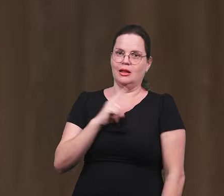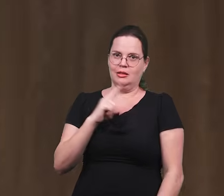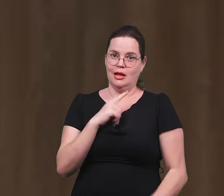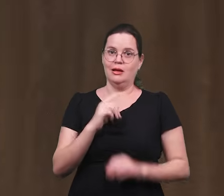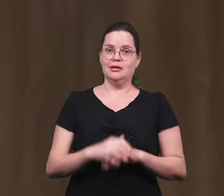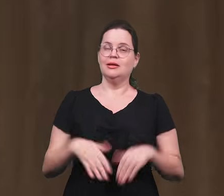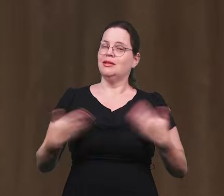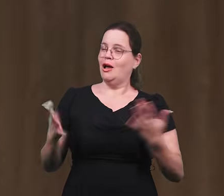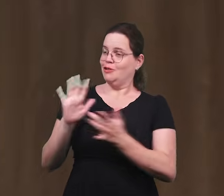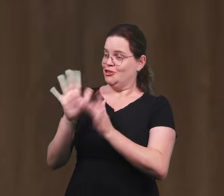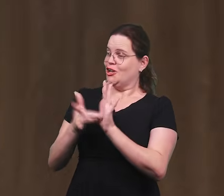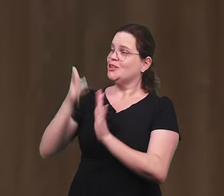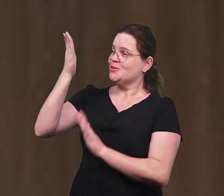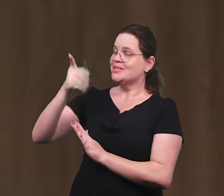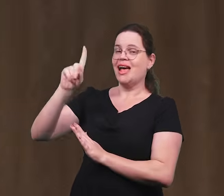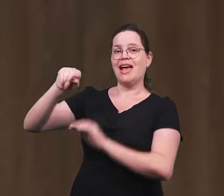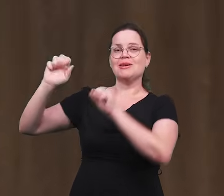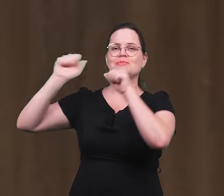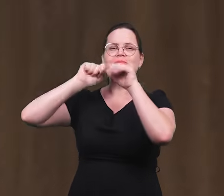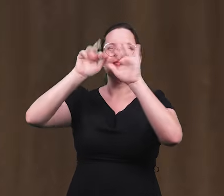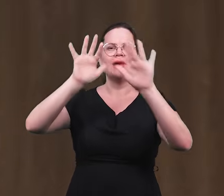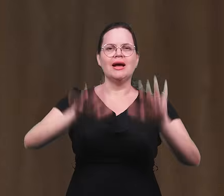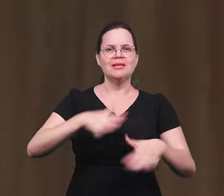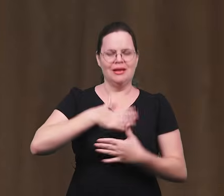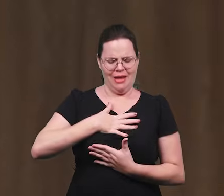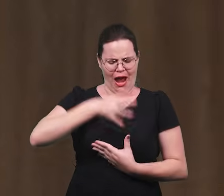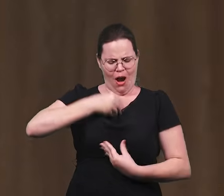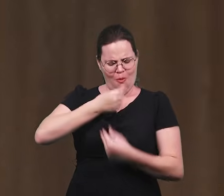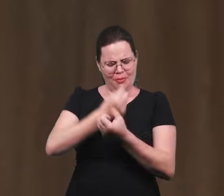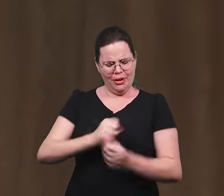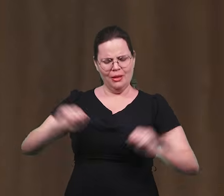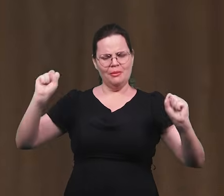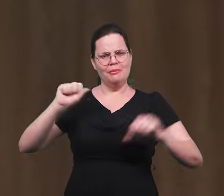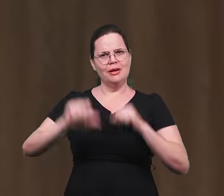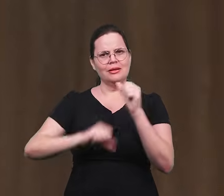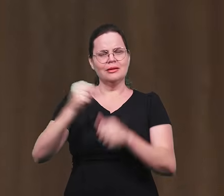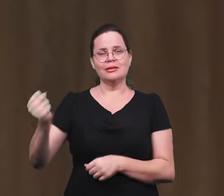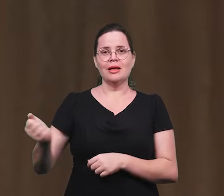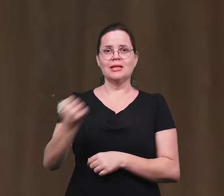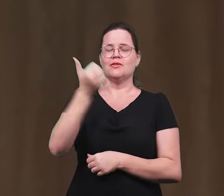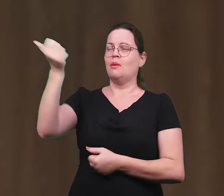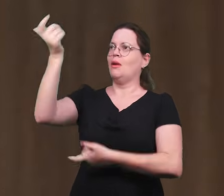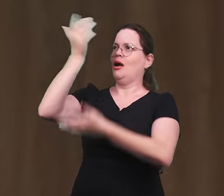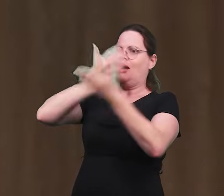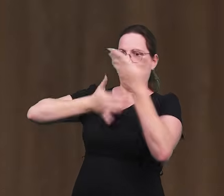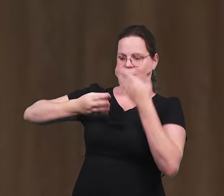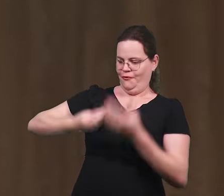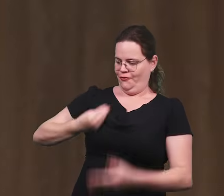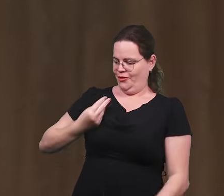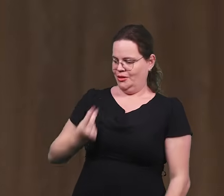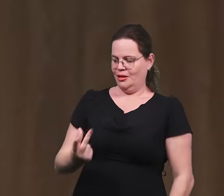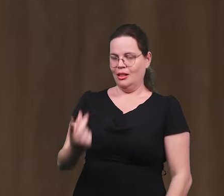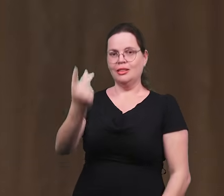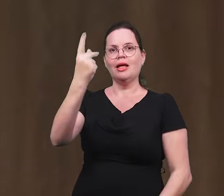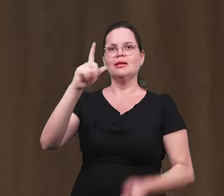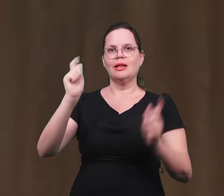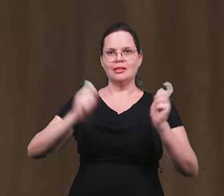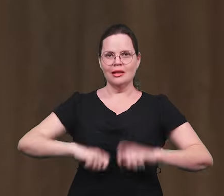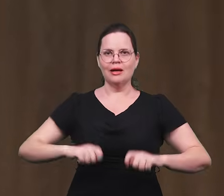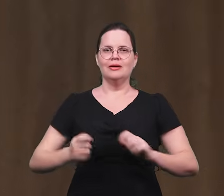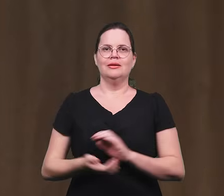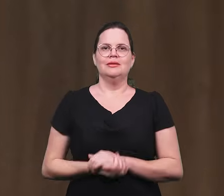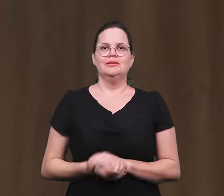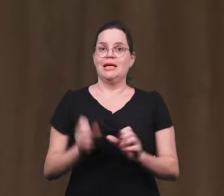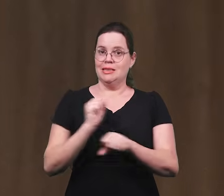salvação, é essa água viva em movimento que cura a alma, que liberta, que transforma e que traz vida e a esperança da